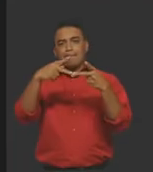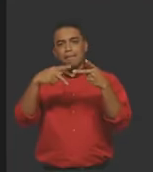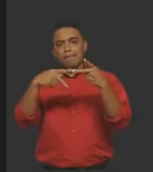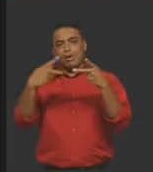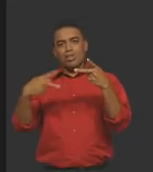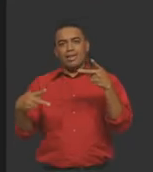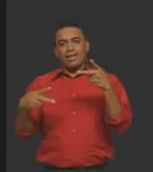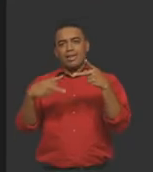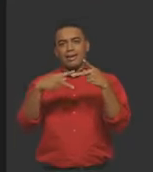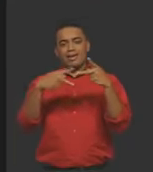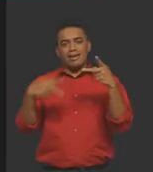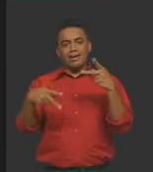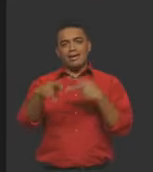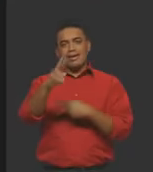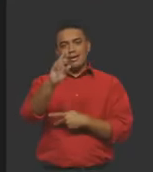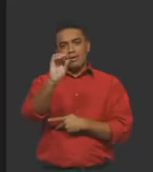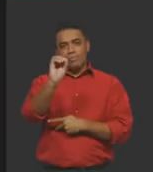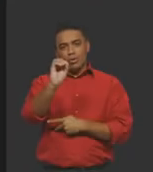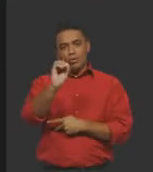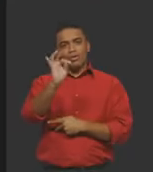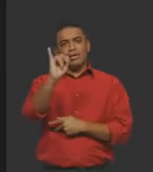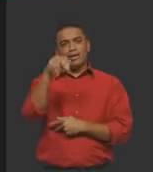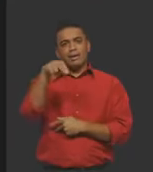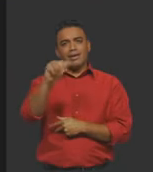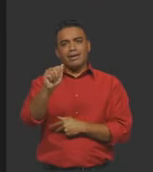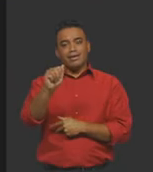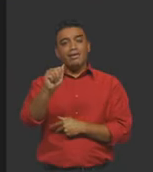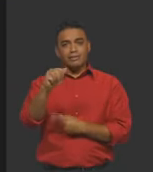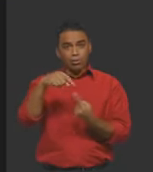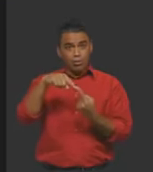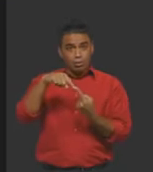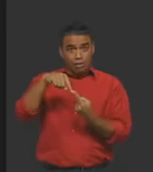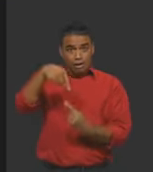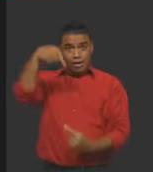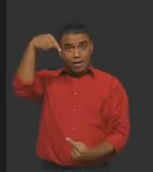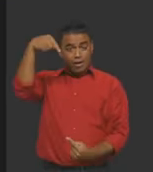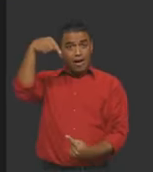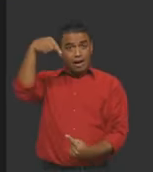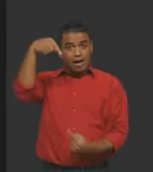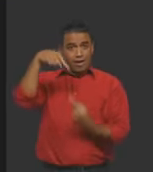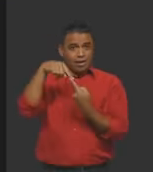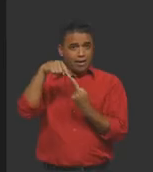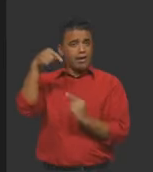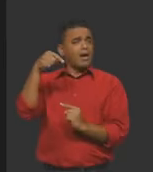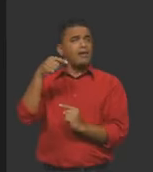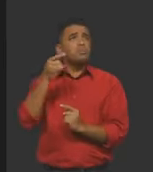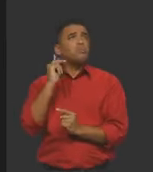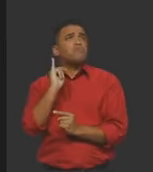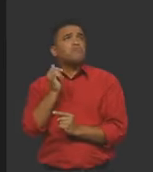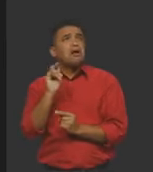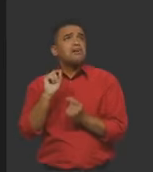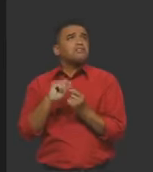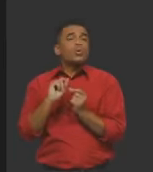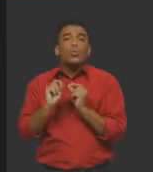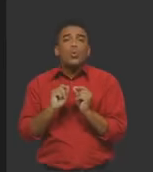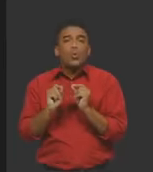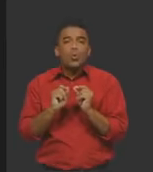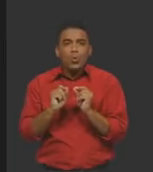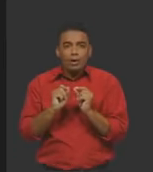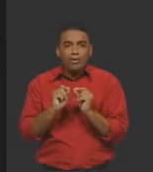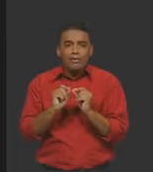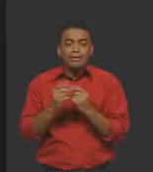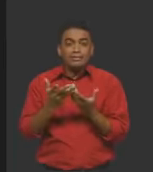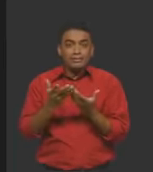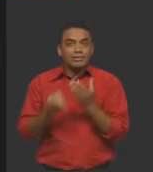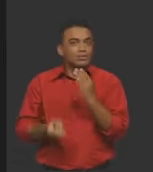então, onde o RNA, que vai carregar a informação do que tem que ser feito, e fazer